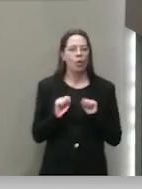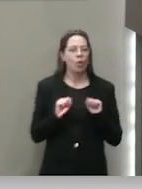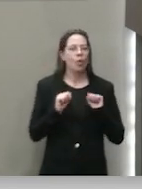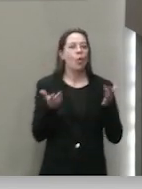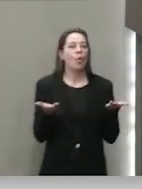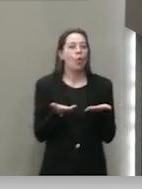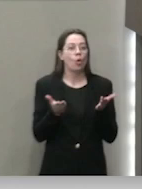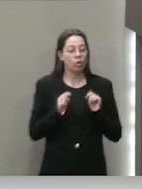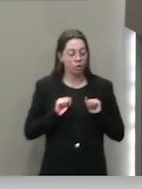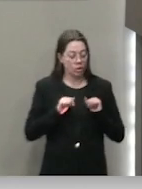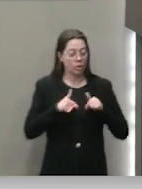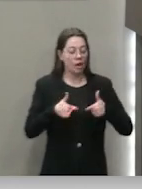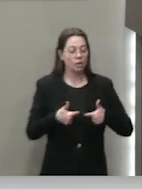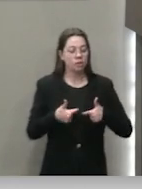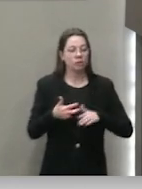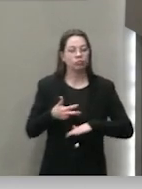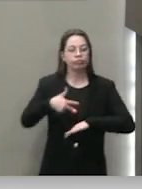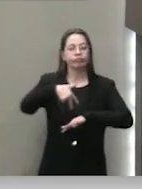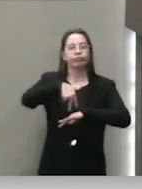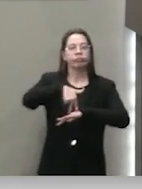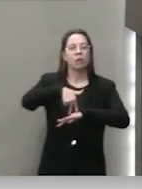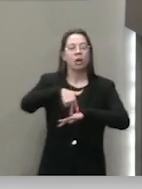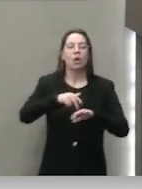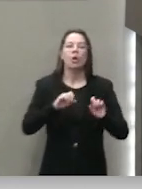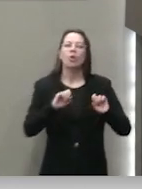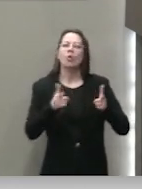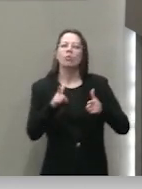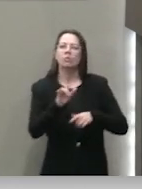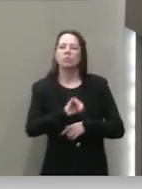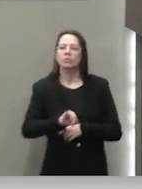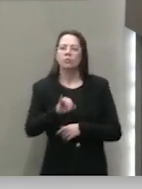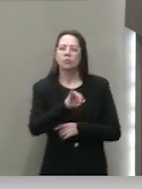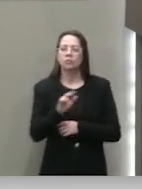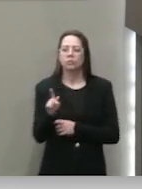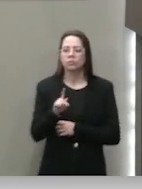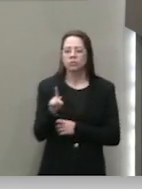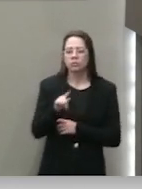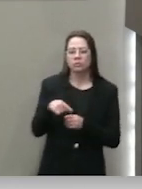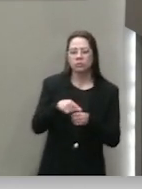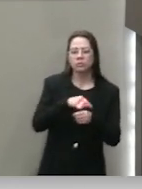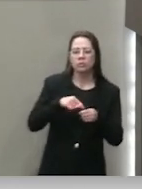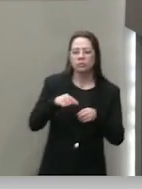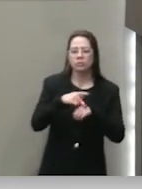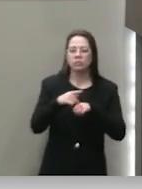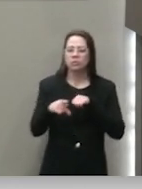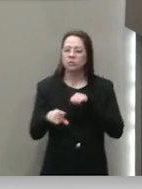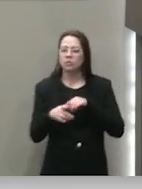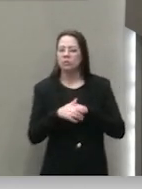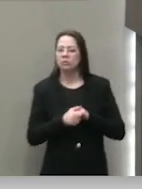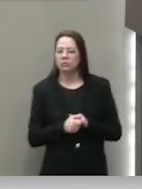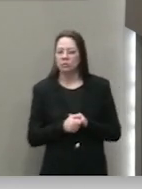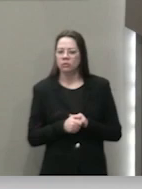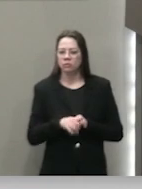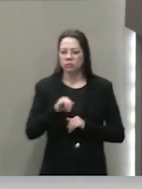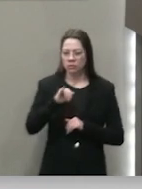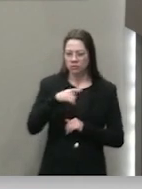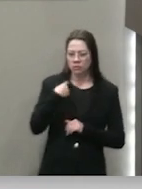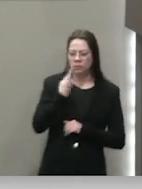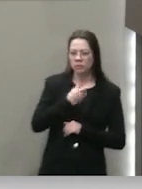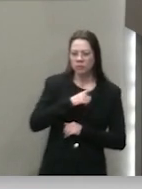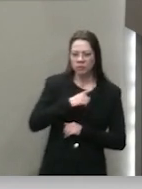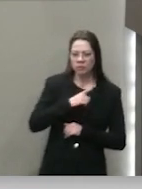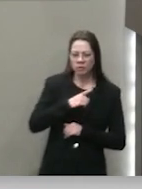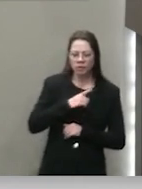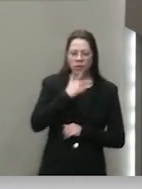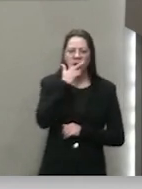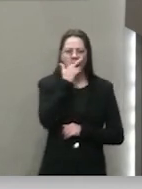aonde estamos. Qual que é a importância do professor para a cidade de Passo Fundo? Se nós temos essa cidade